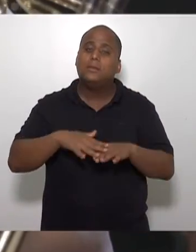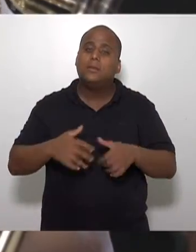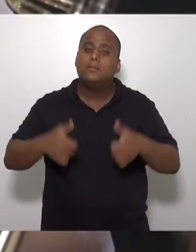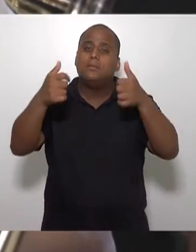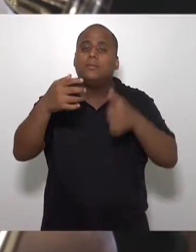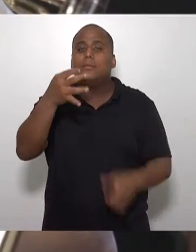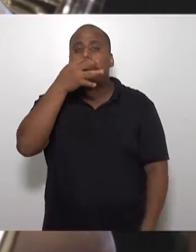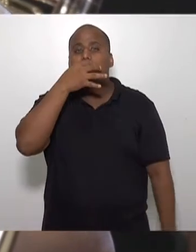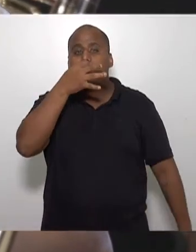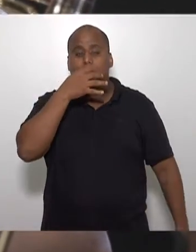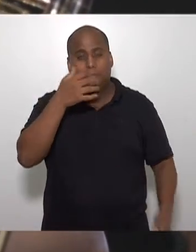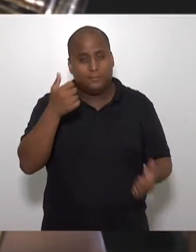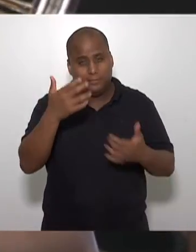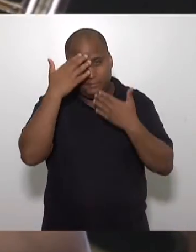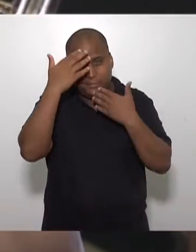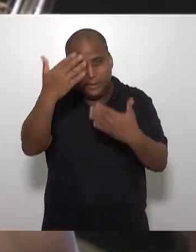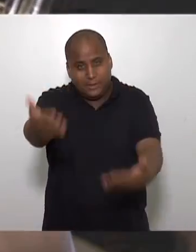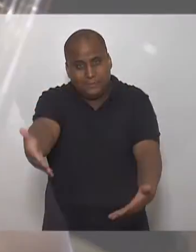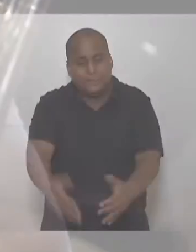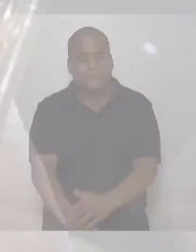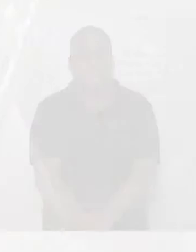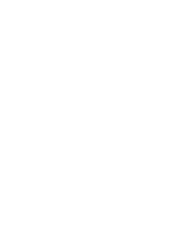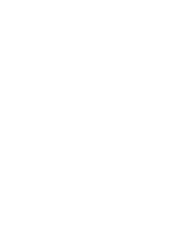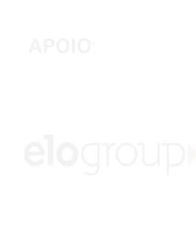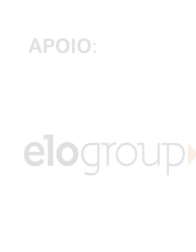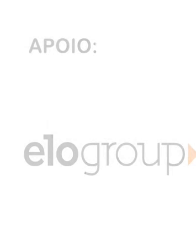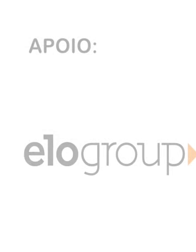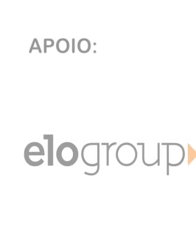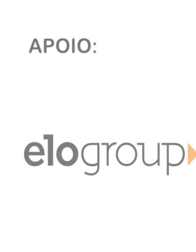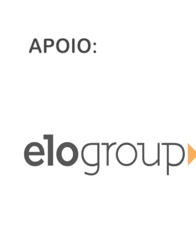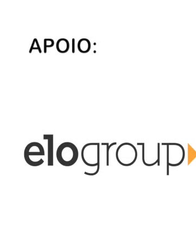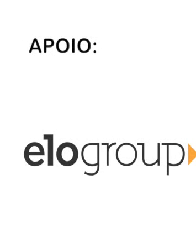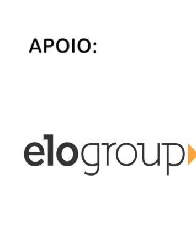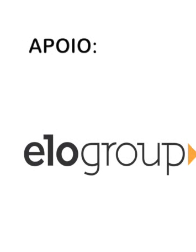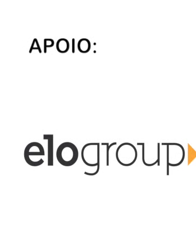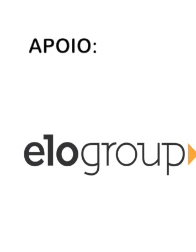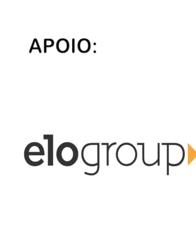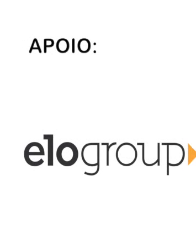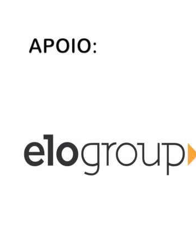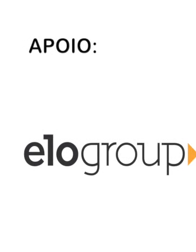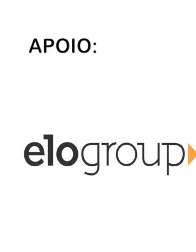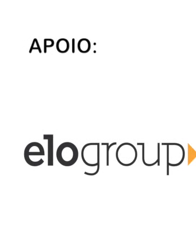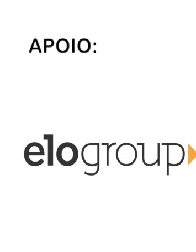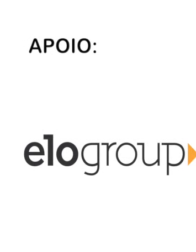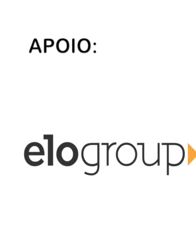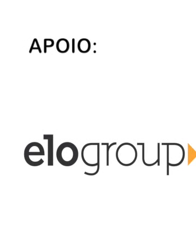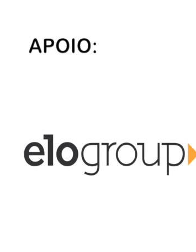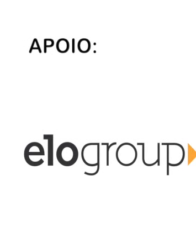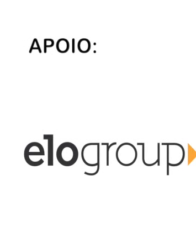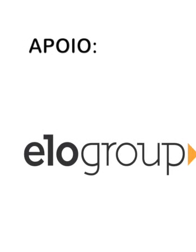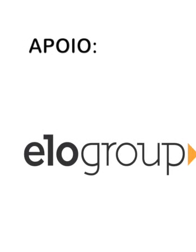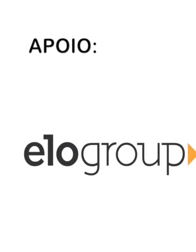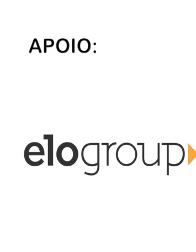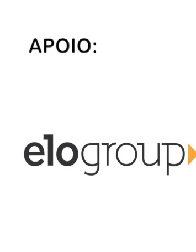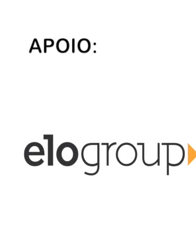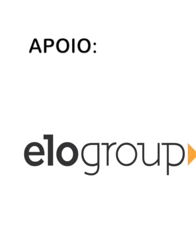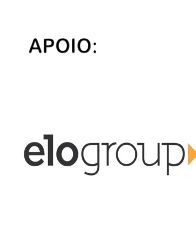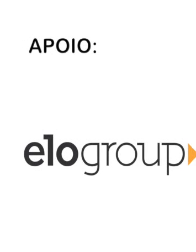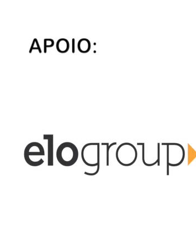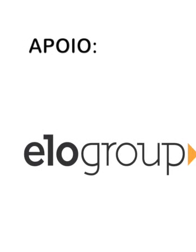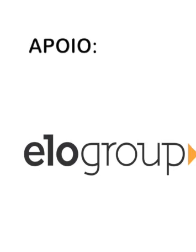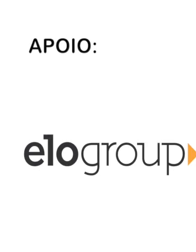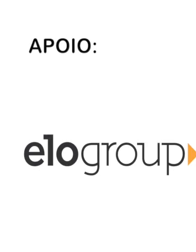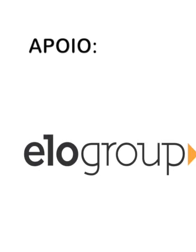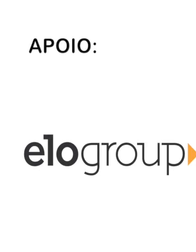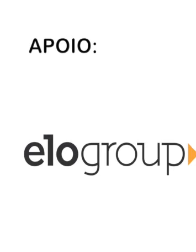de cada instrumento obrigado fim da aula patrocínio lei de incentivo à cultura rio